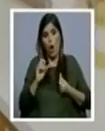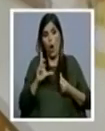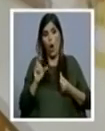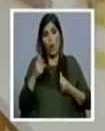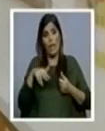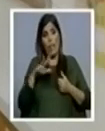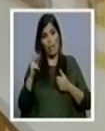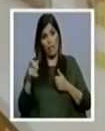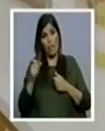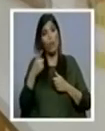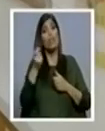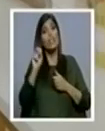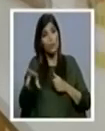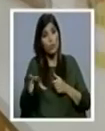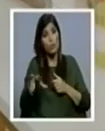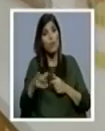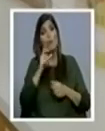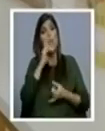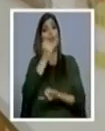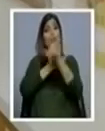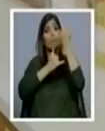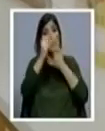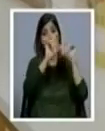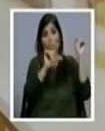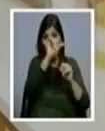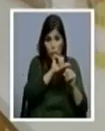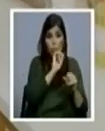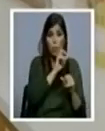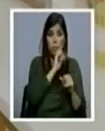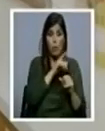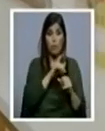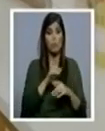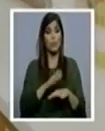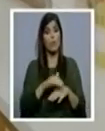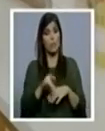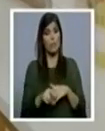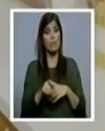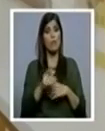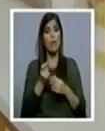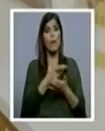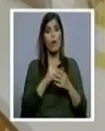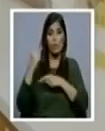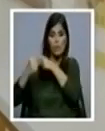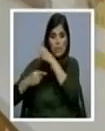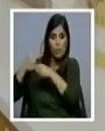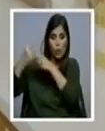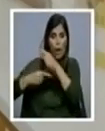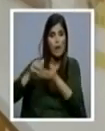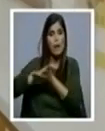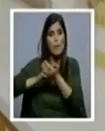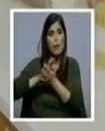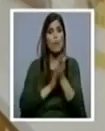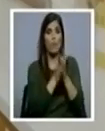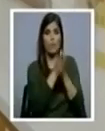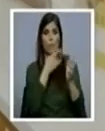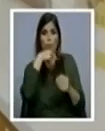que vem de um resíduo, que é valorizado e que consegue substituir estes químicos, e, portanto, será uma economia circular baseada